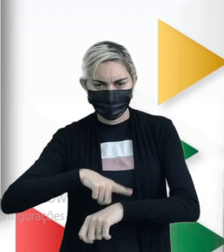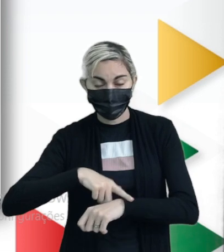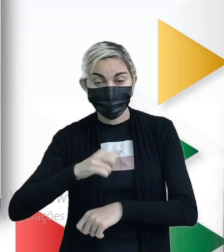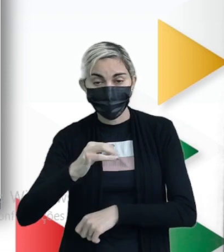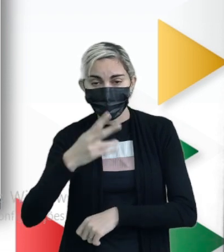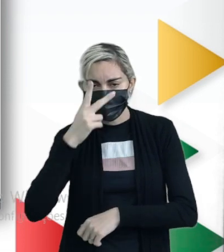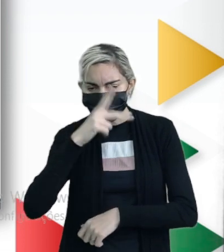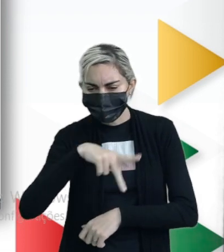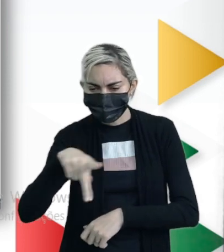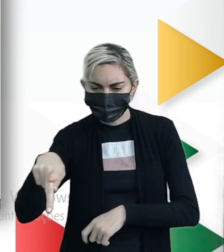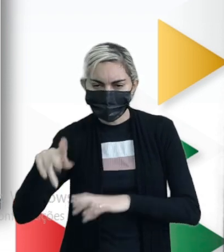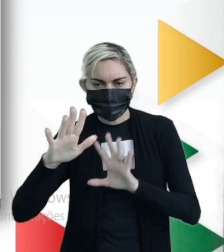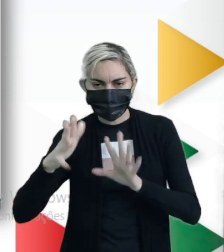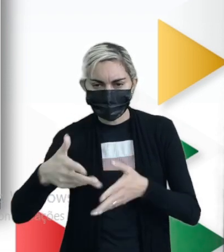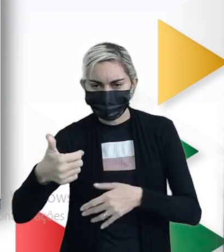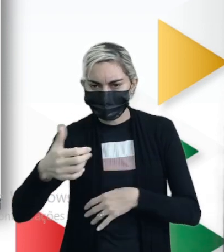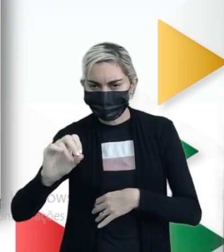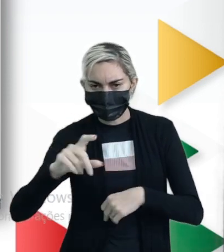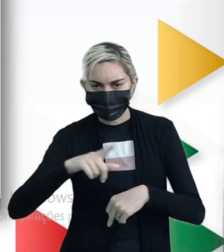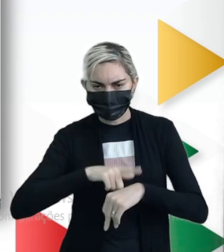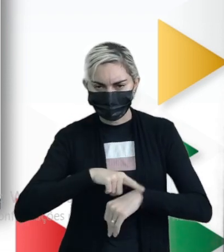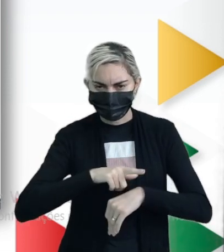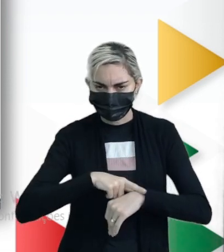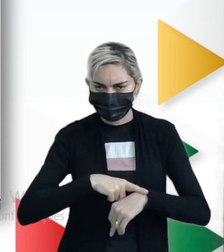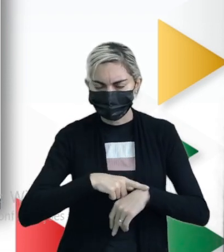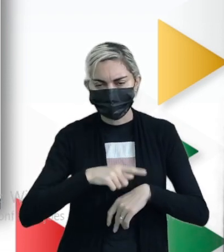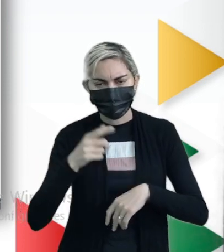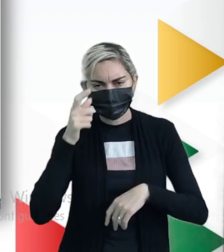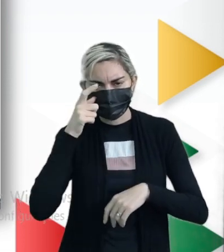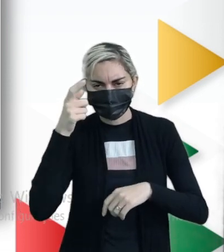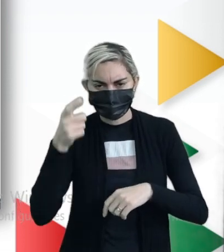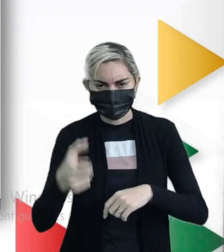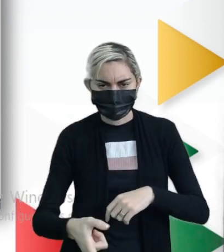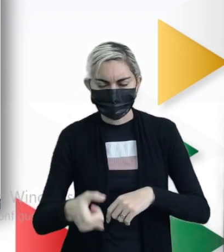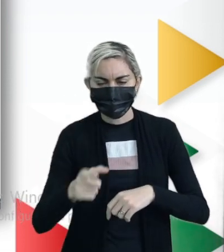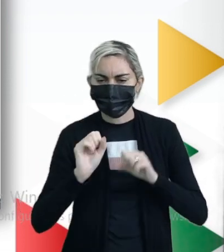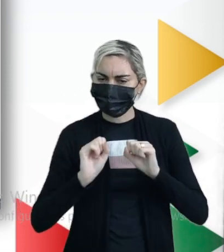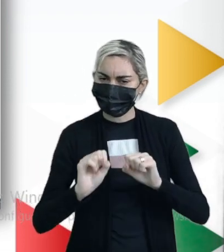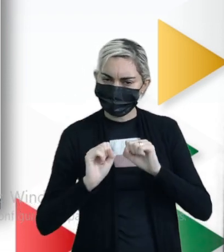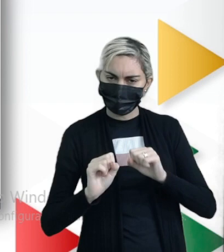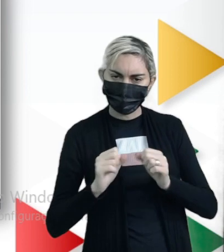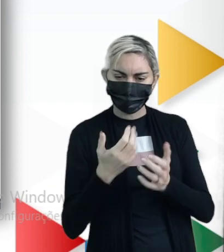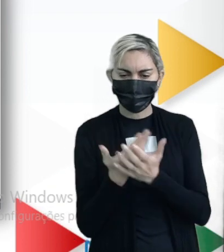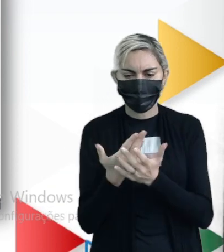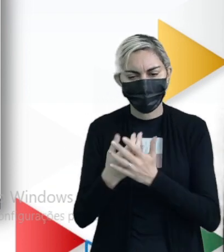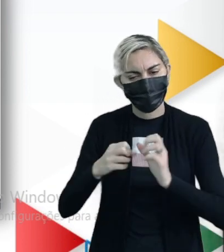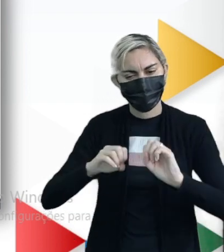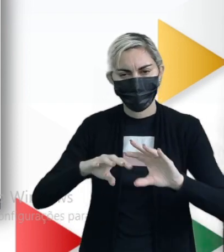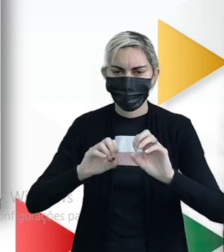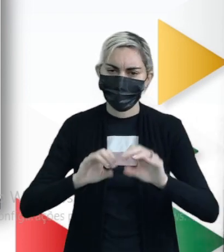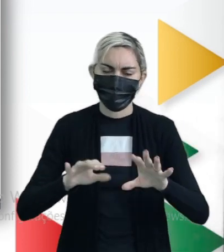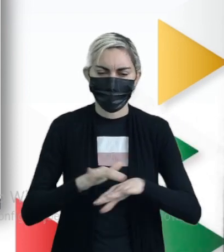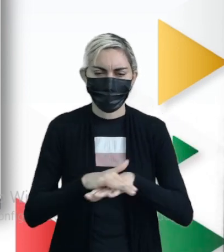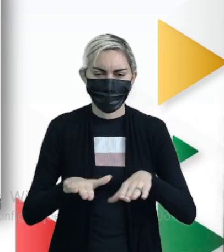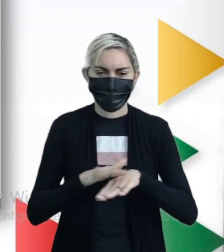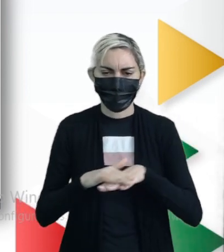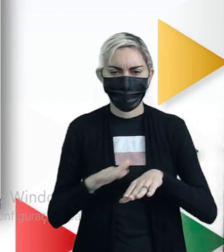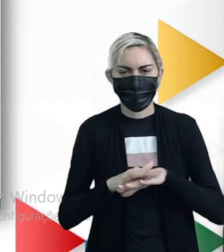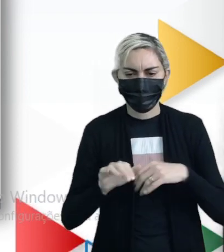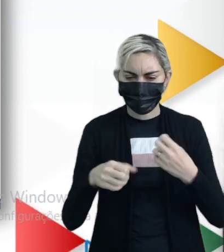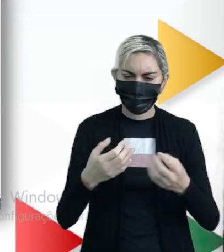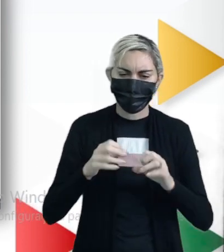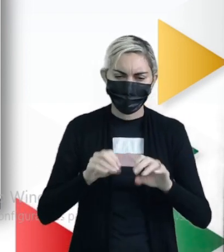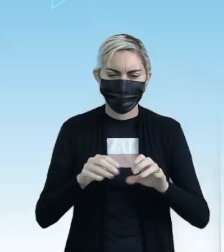alguém diz, professora, já são 10 horas. A intencionalidade pode ser a aula já deveria ter acabado ou a